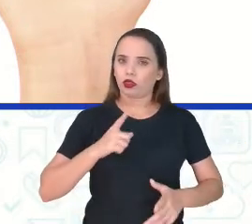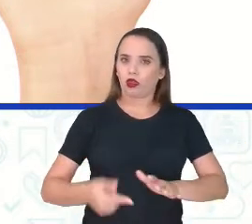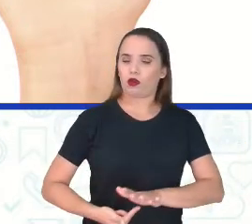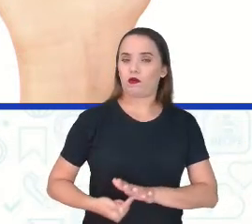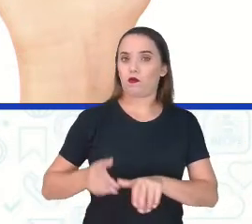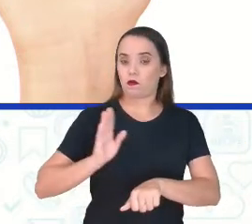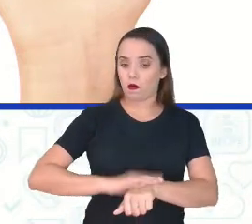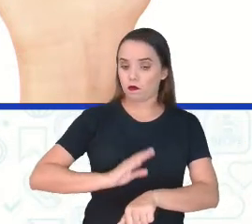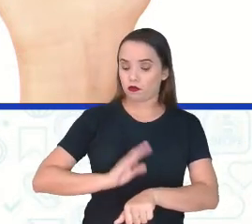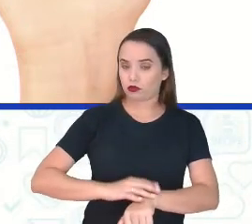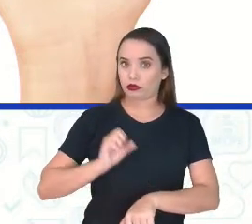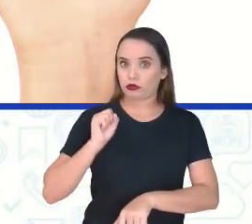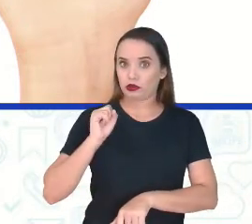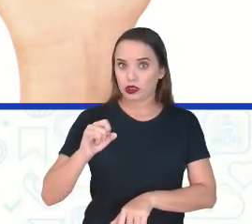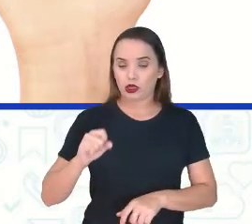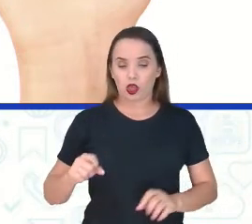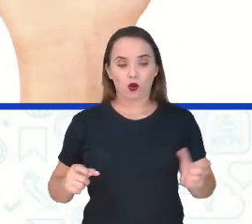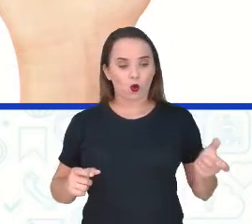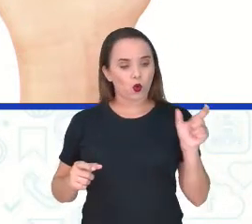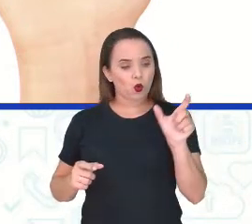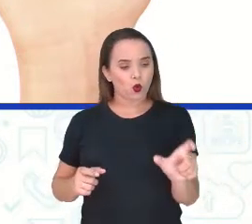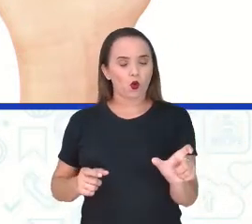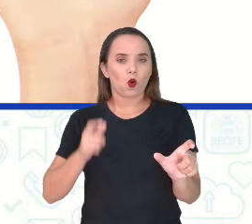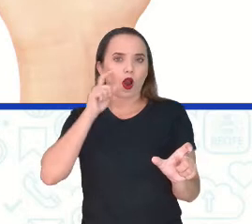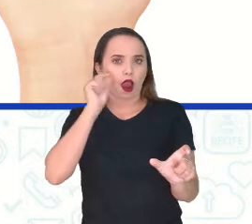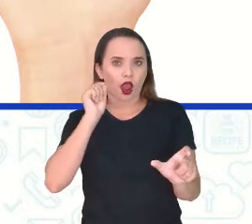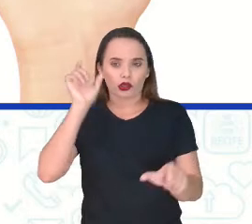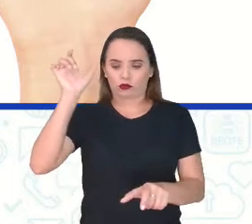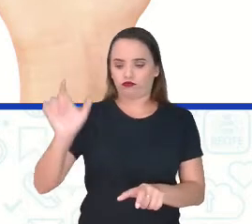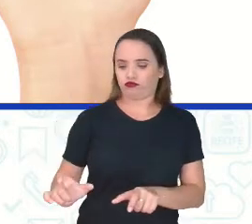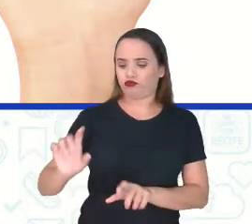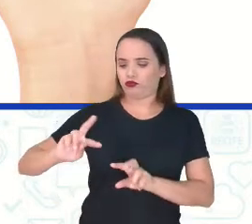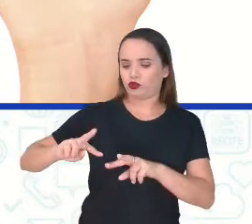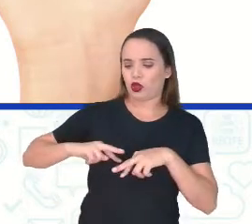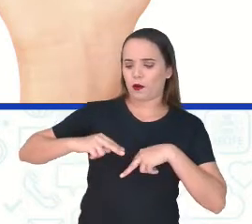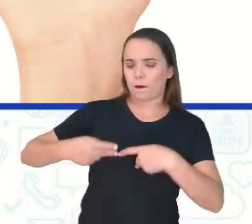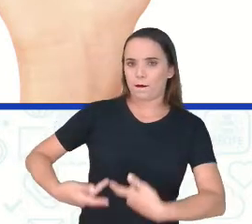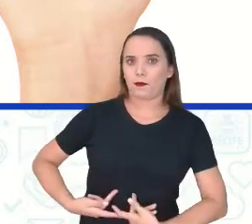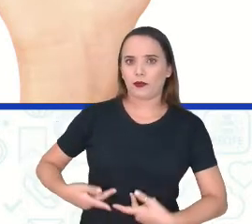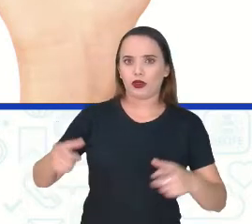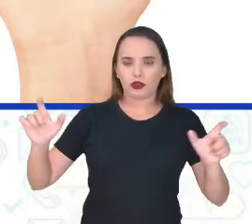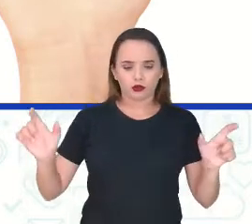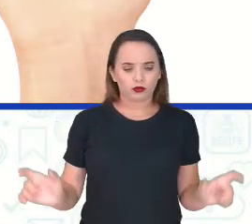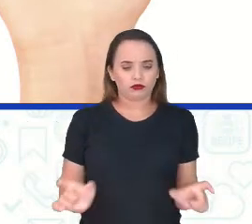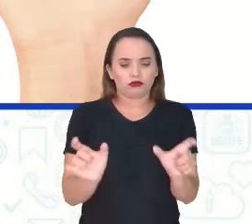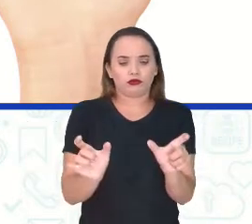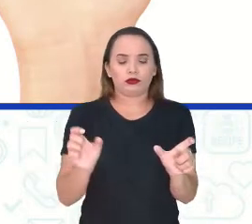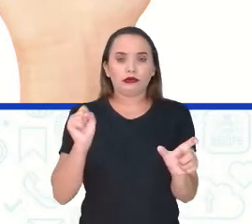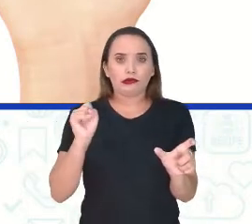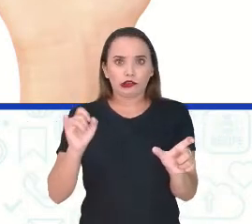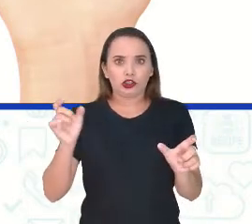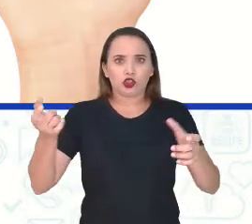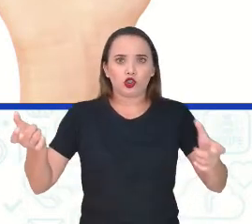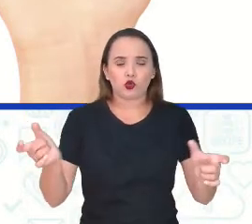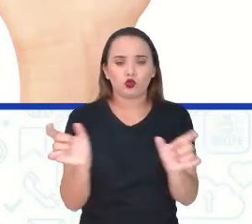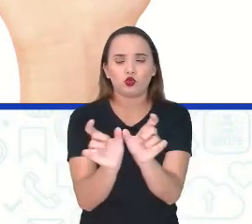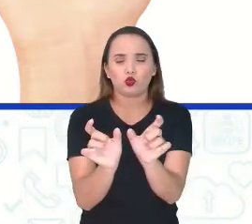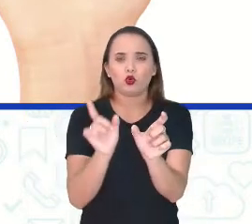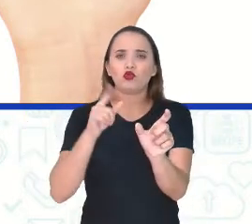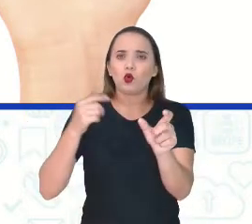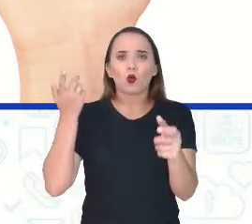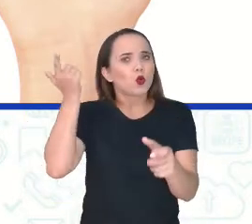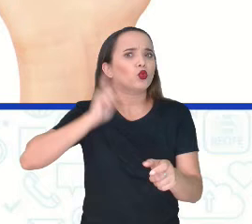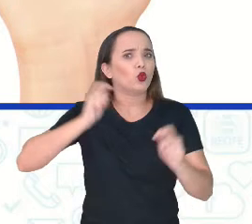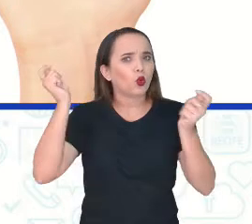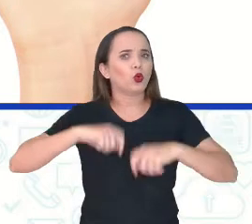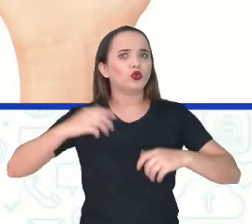em que houve isso, isso e isso. Portanto, a gente consegue fazer essa relação, essa inferência. Então, para ver, de fato,